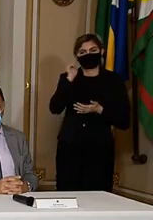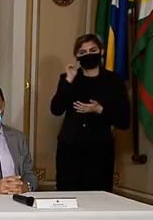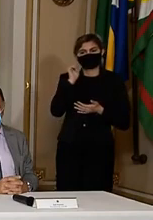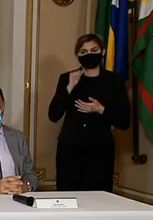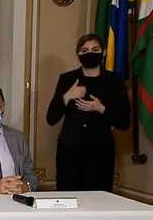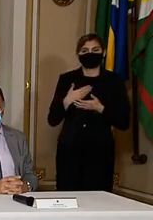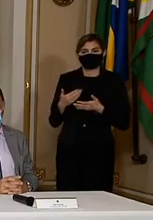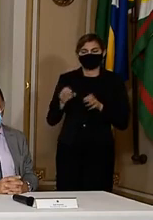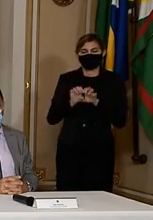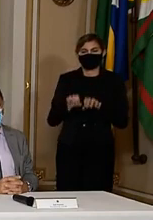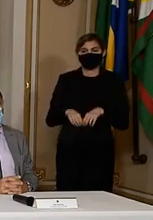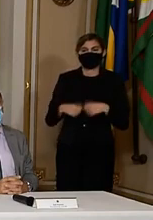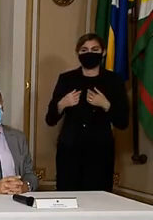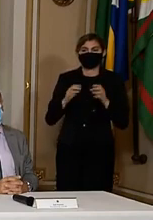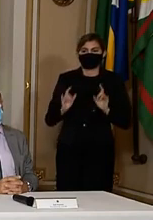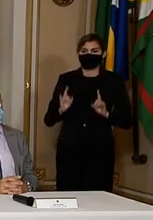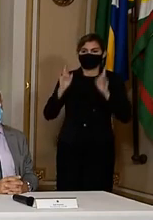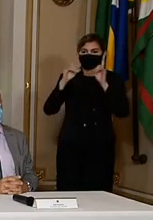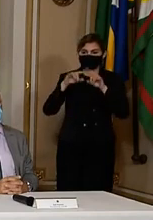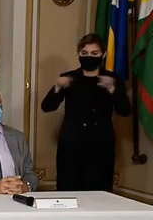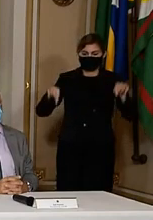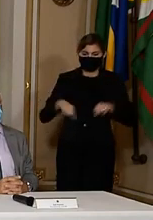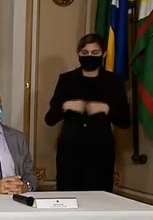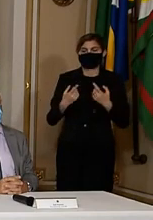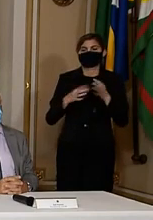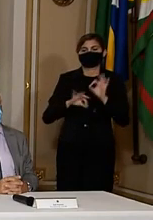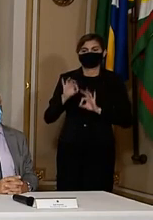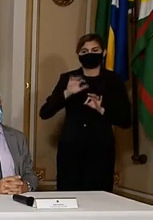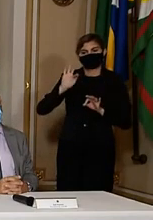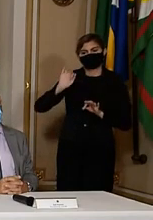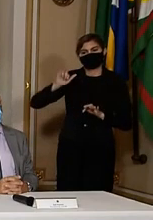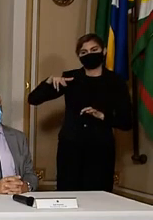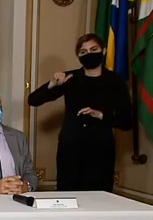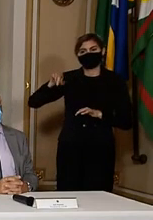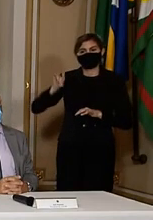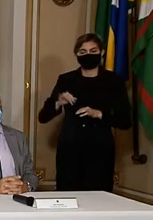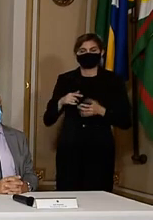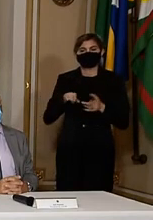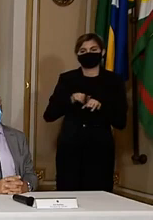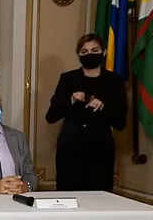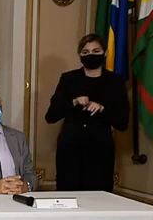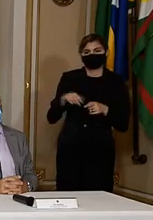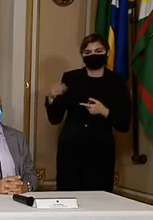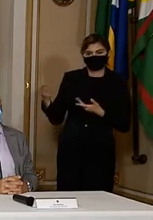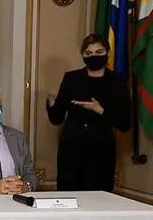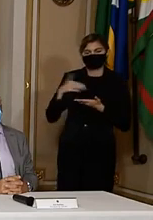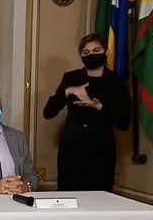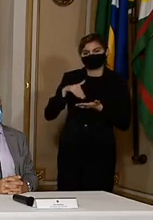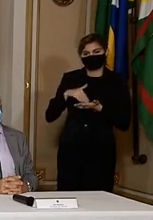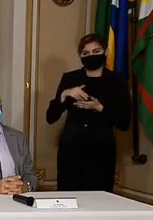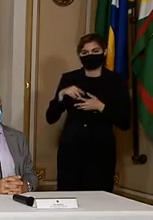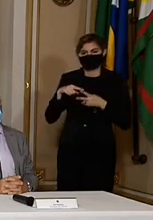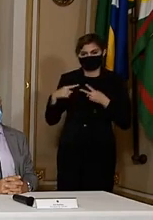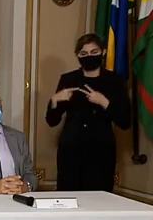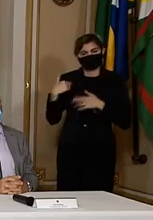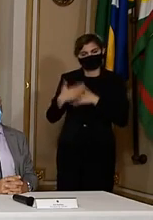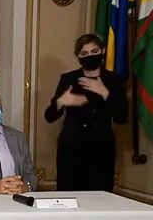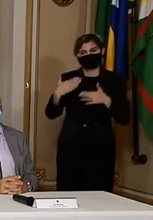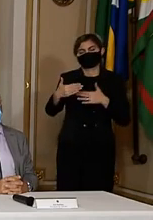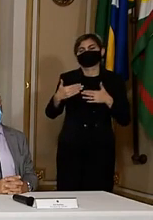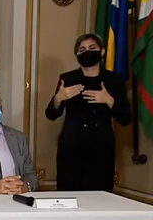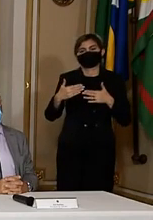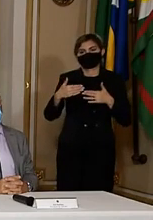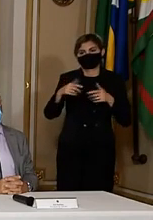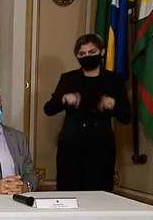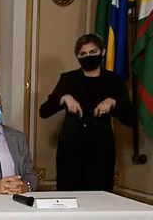de infraestrutura e recursos hídricos Fernanda Batista e o secretário o Claudiano Martins Filho secretário de Desenvolvimento